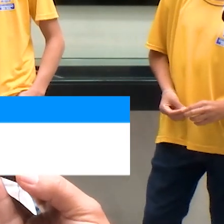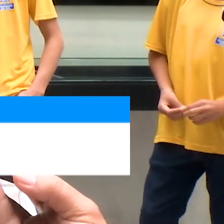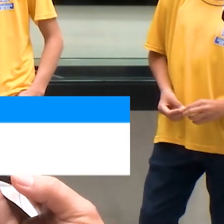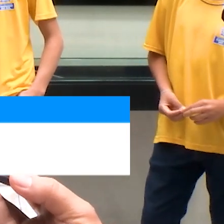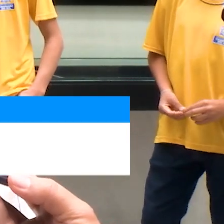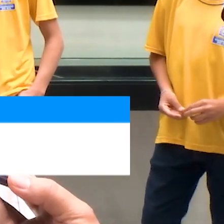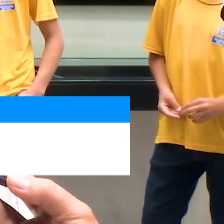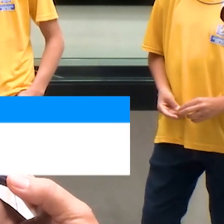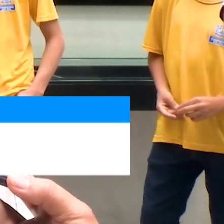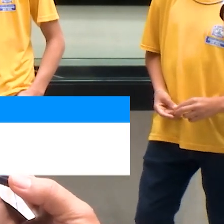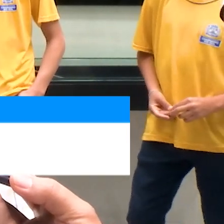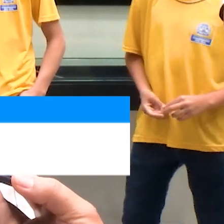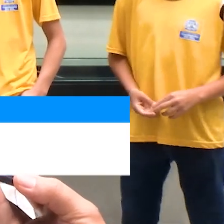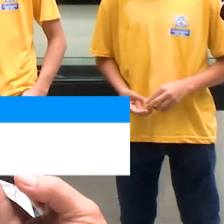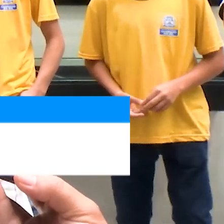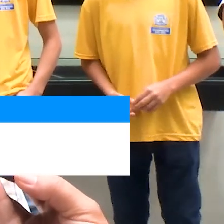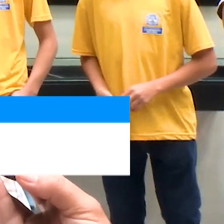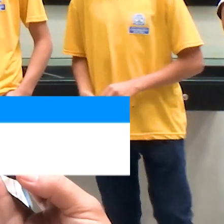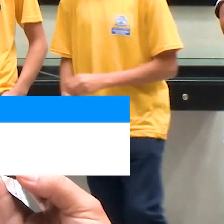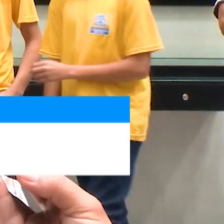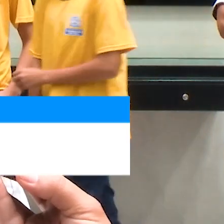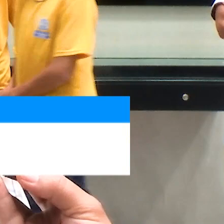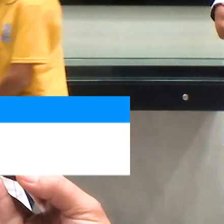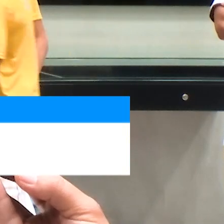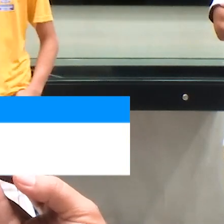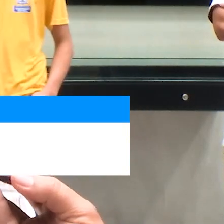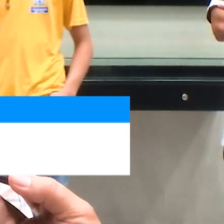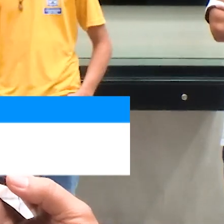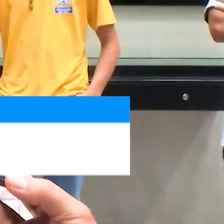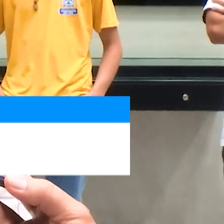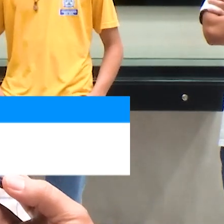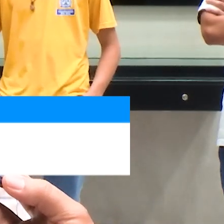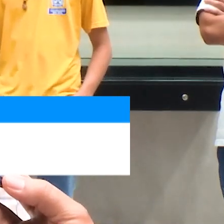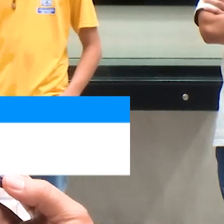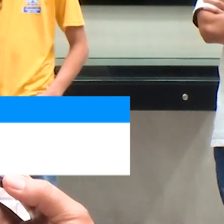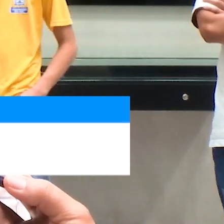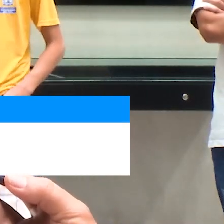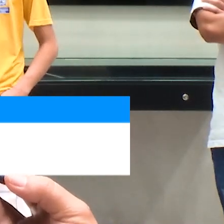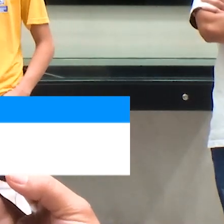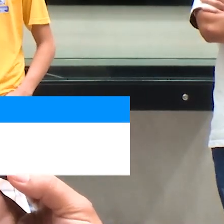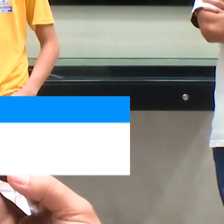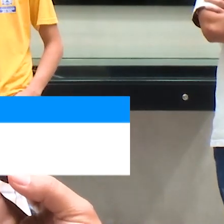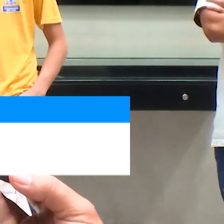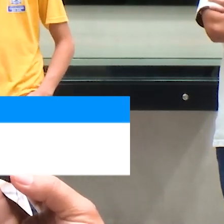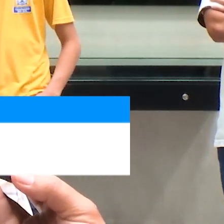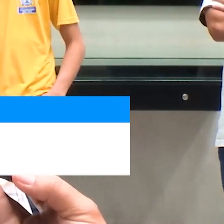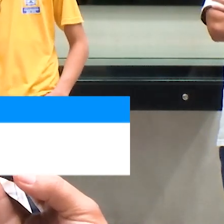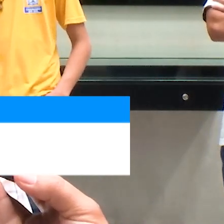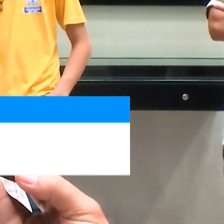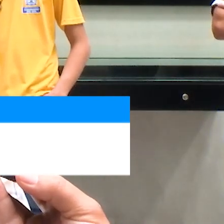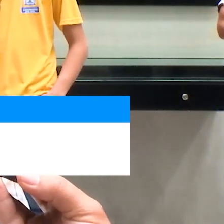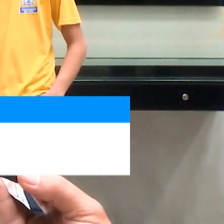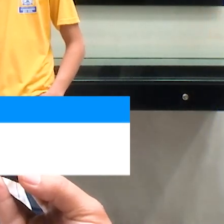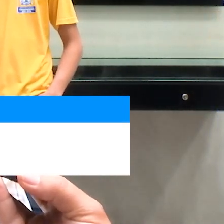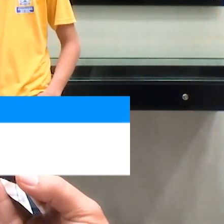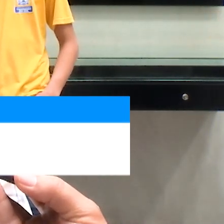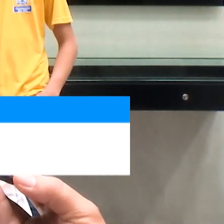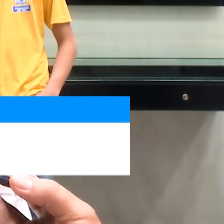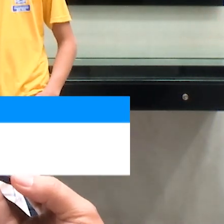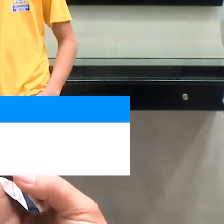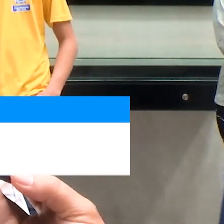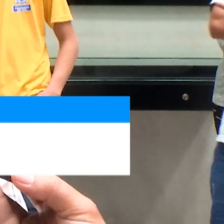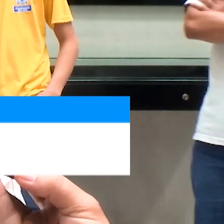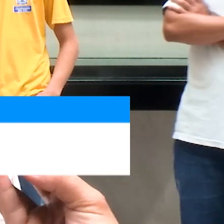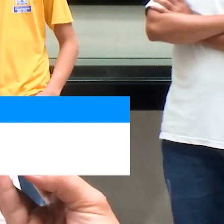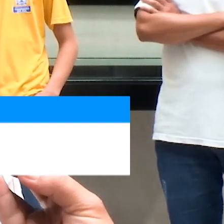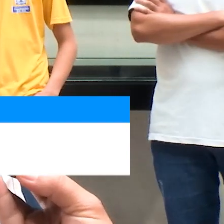Tribunal de Contas. Quem que legisla aqui no Estado? É a Assembleia Legislativa. E então, por que nós não vimos aqui com os